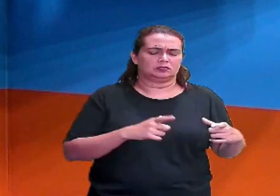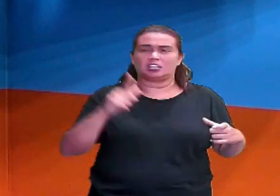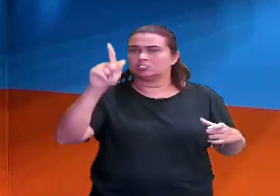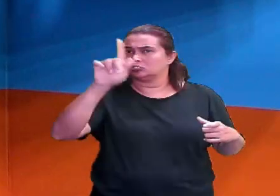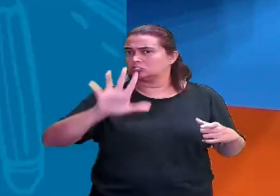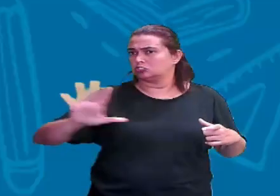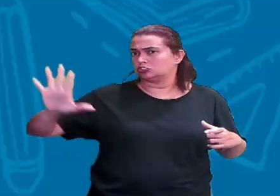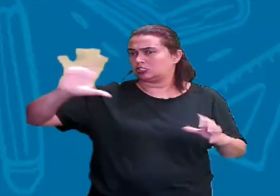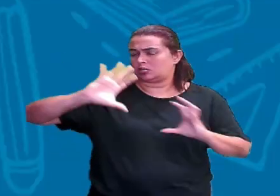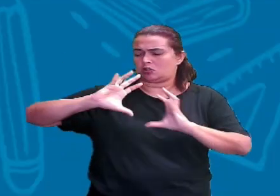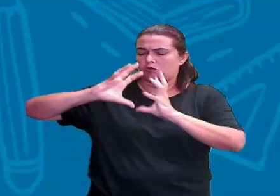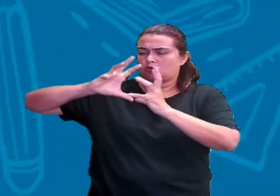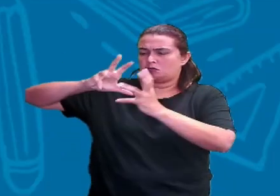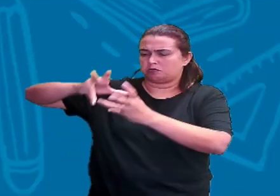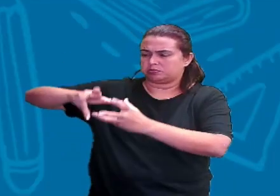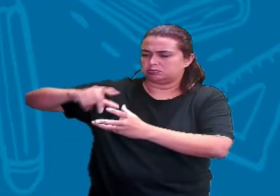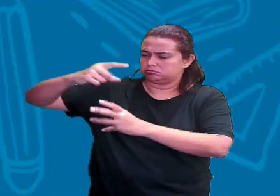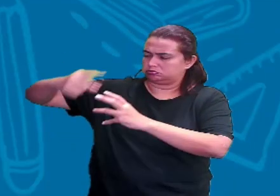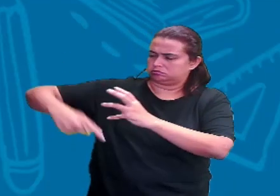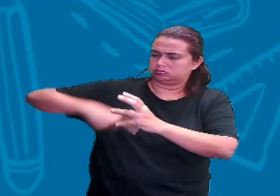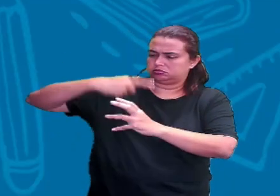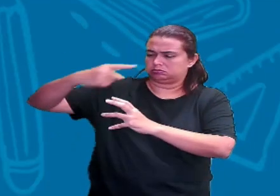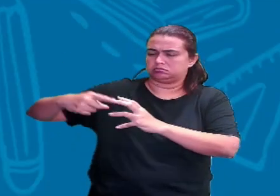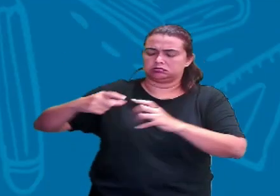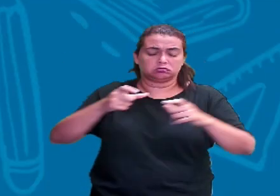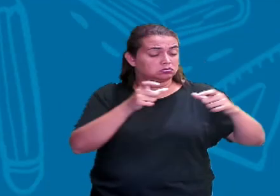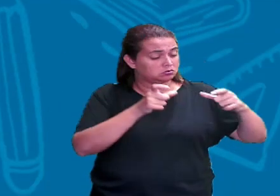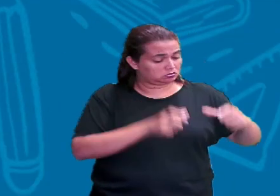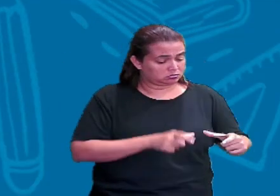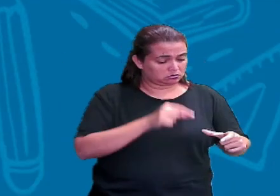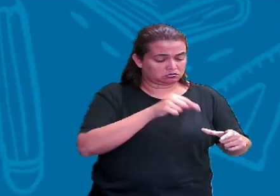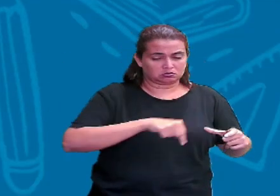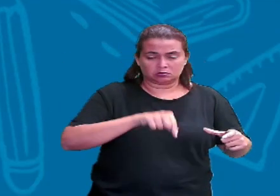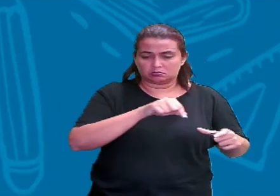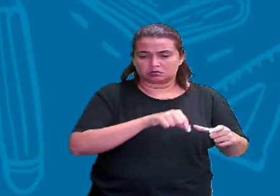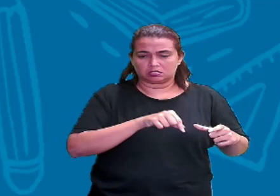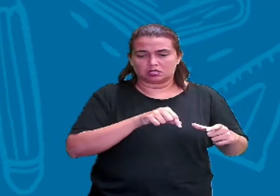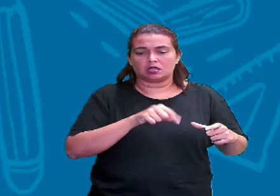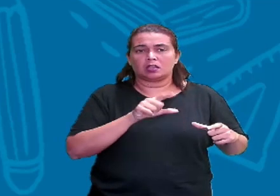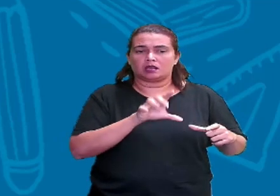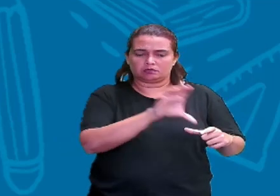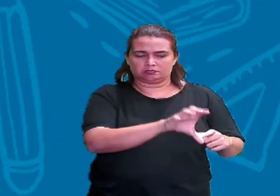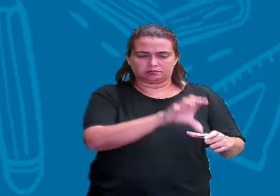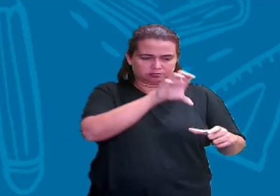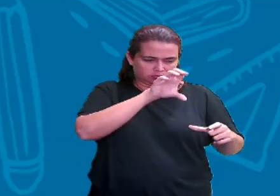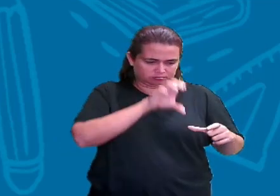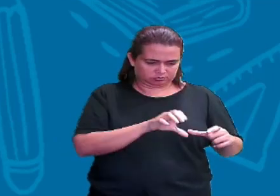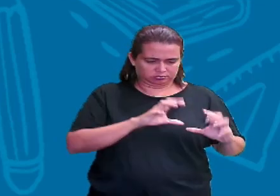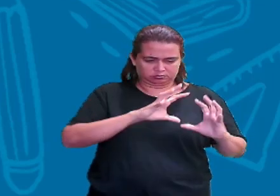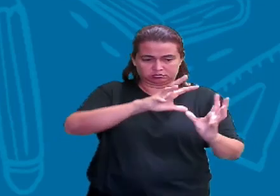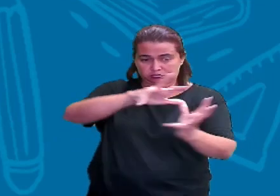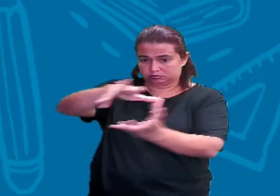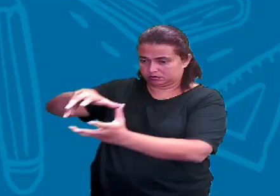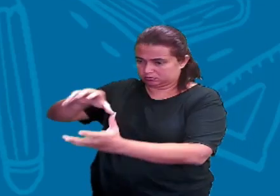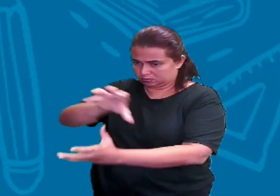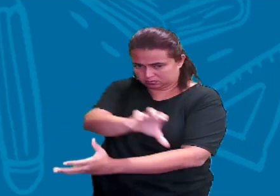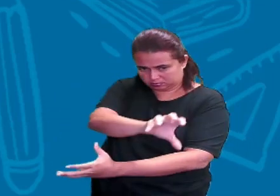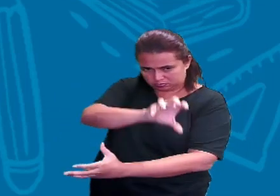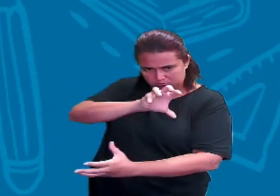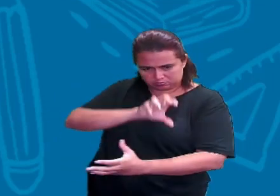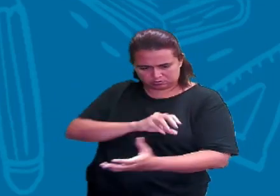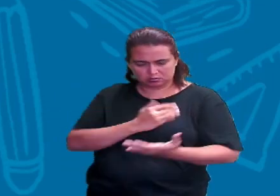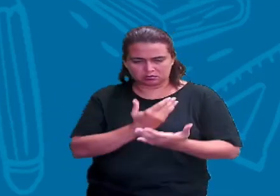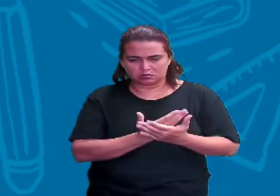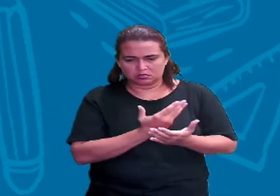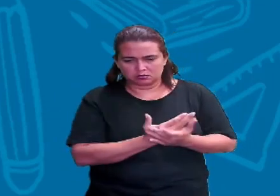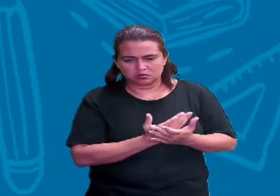mundo inteiro. Quando a gente fala da regional, a gente vai ver uma parte do mundo. Aqui eu mostrei a vocês no